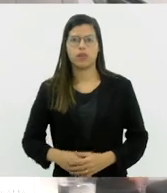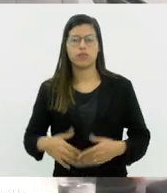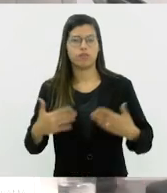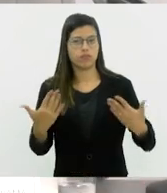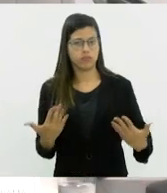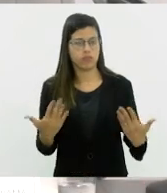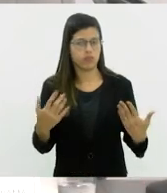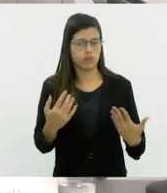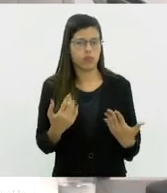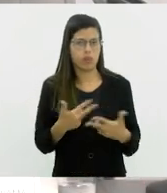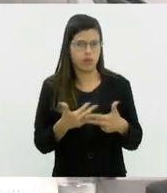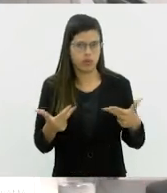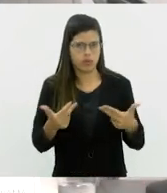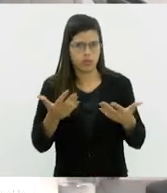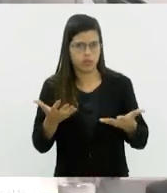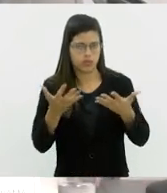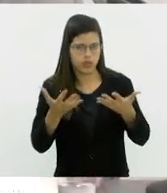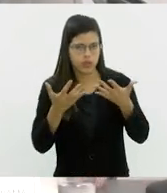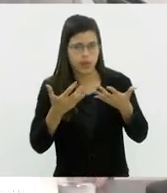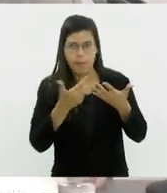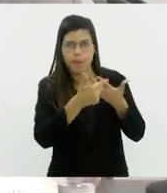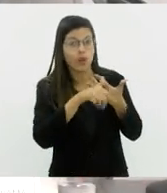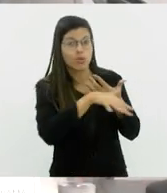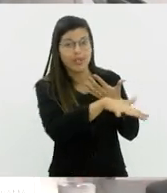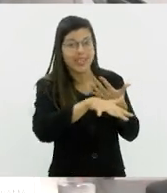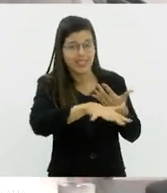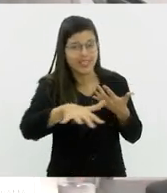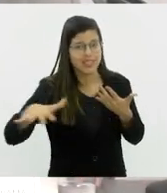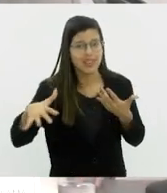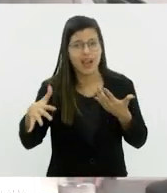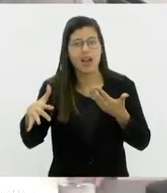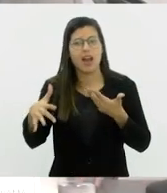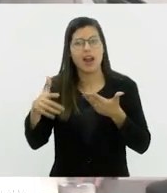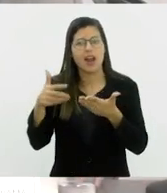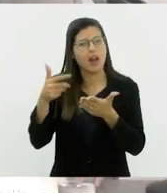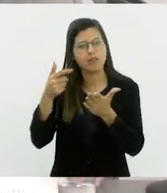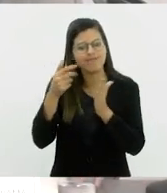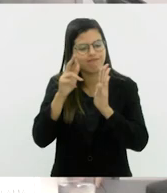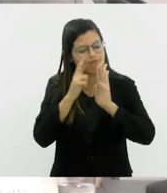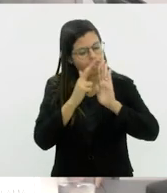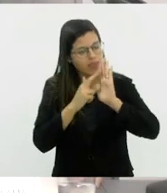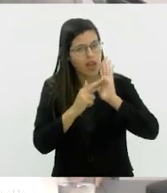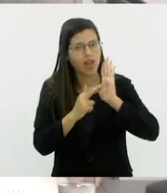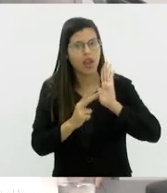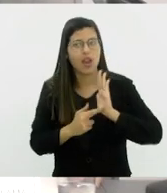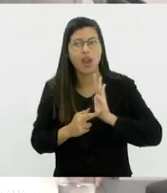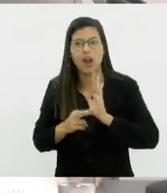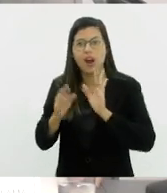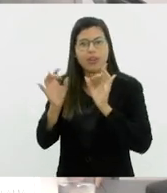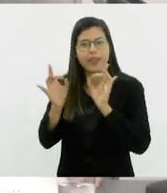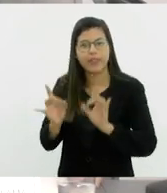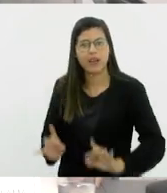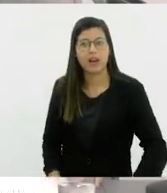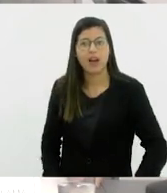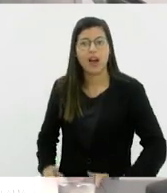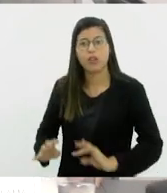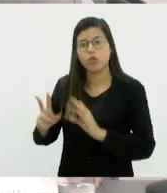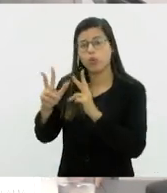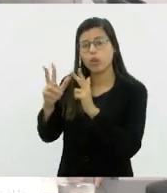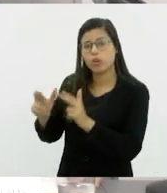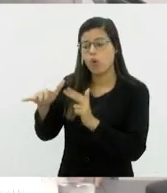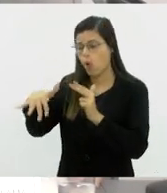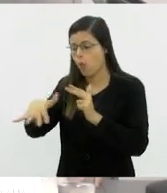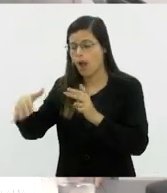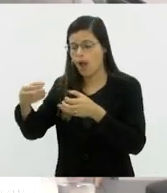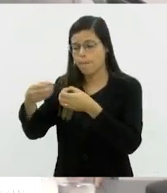que para as outras áreas tenha o mesmo tipo de rigor no transponder, o mesmo detalhamento daquelas áreas que são perto dos